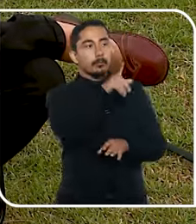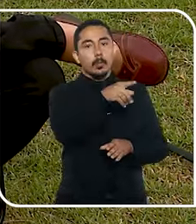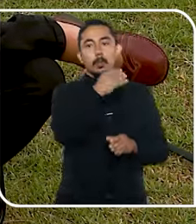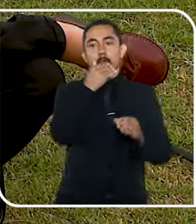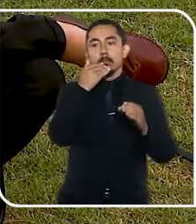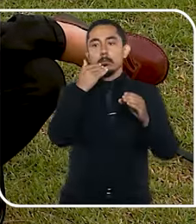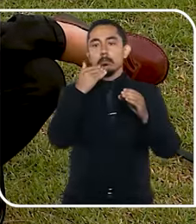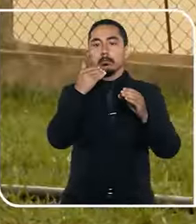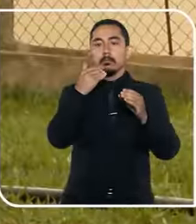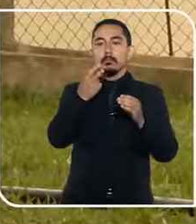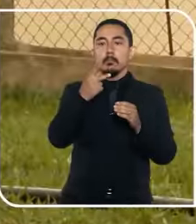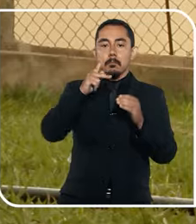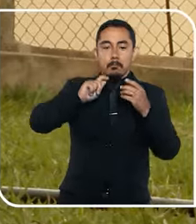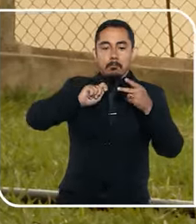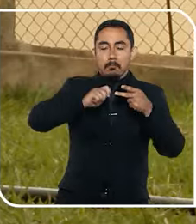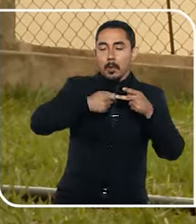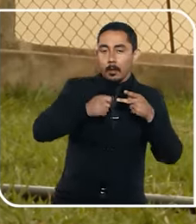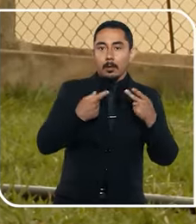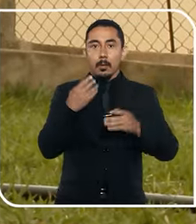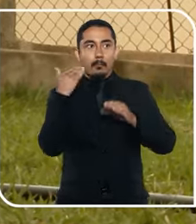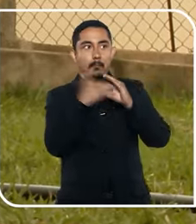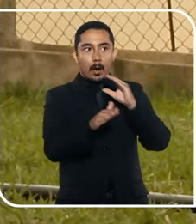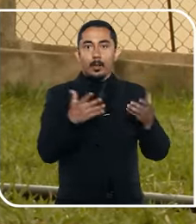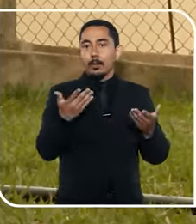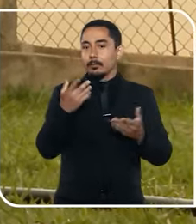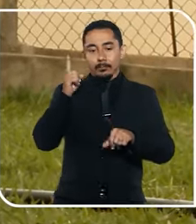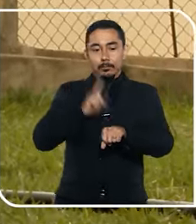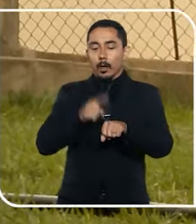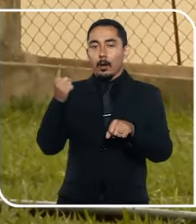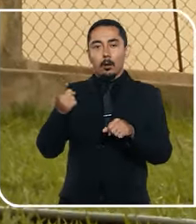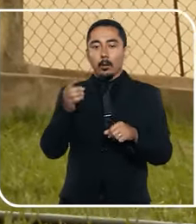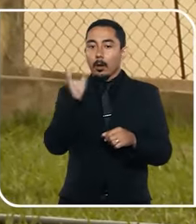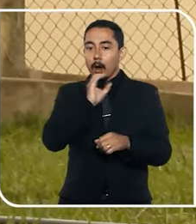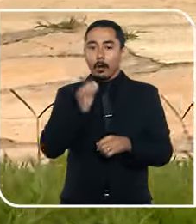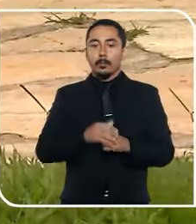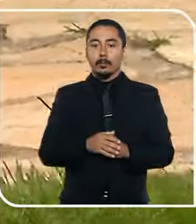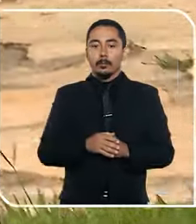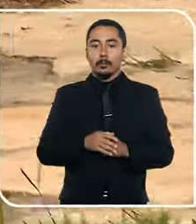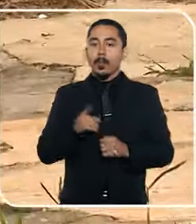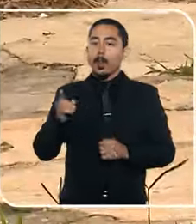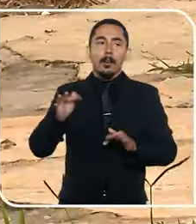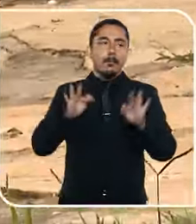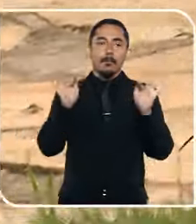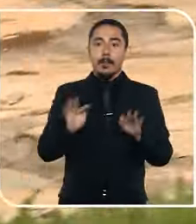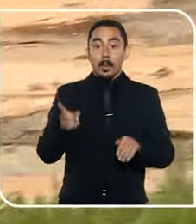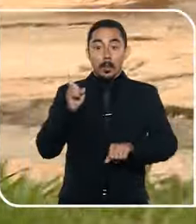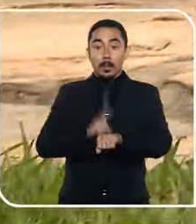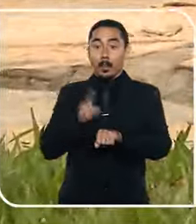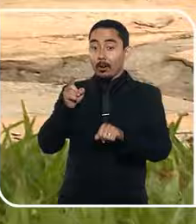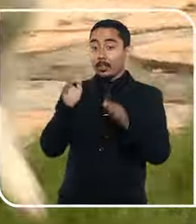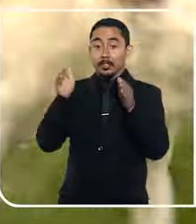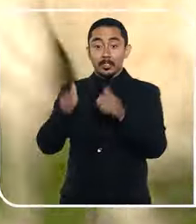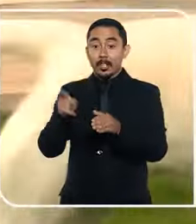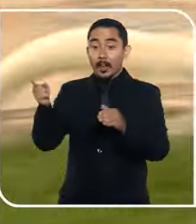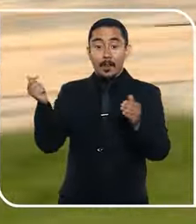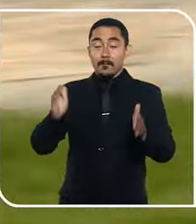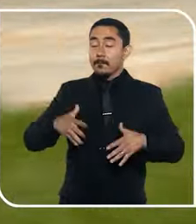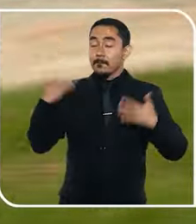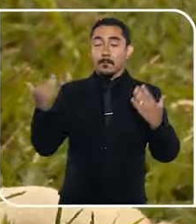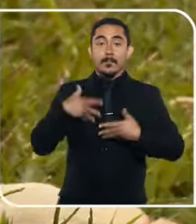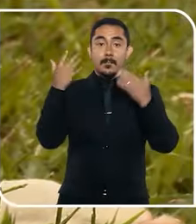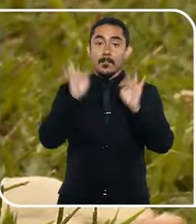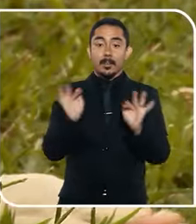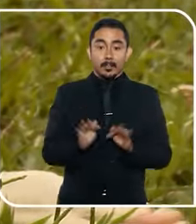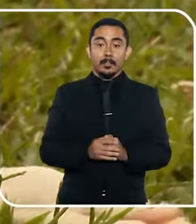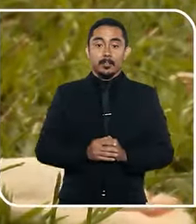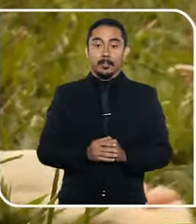ele manda um Pix. Ou, se for o contrário, a mesma coisa. Ela fica feliz da vida. Na hora que ele aparece ali, ela sai correndo. Entra no